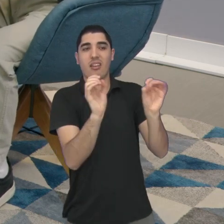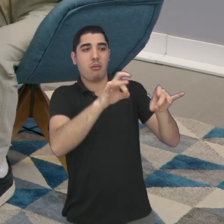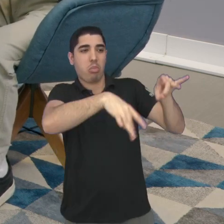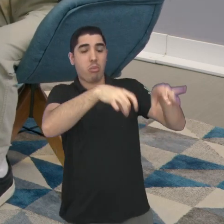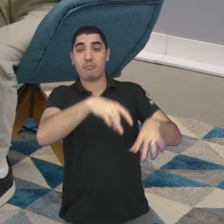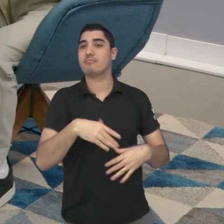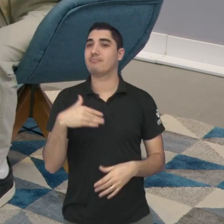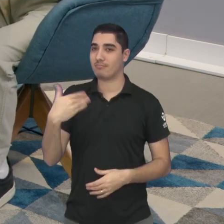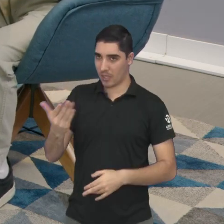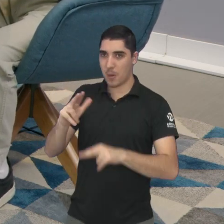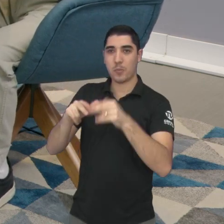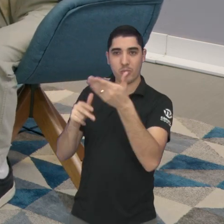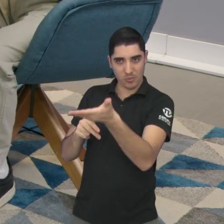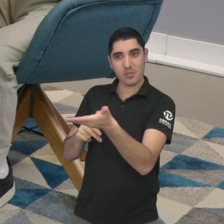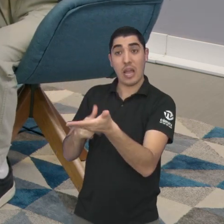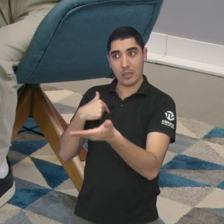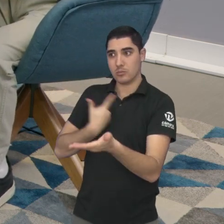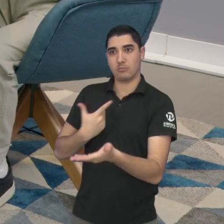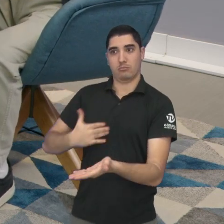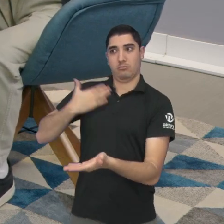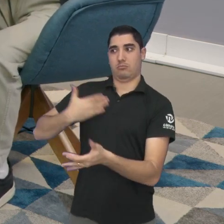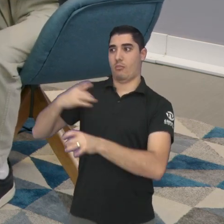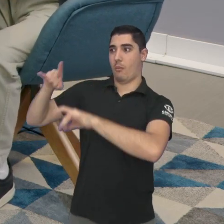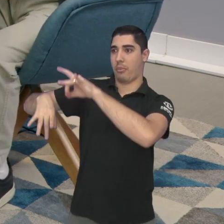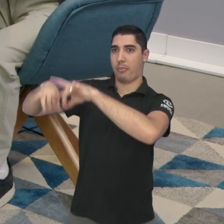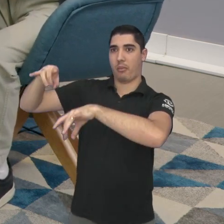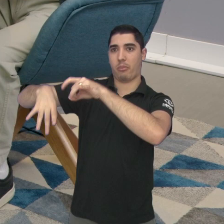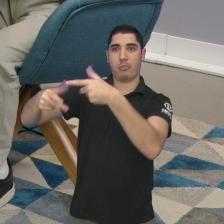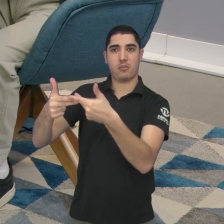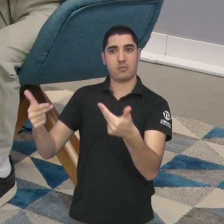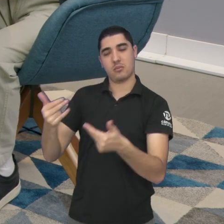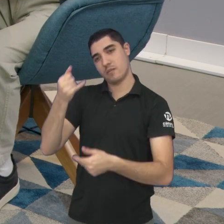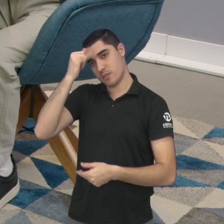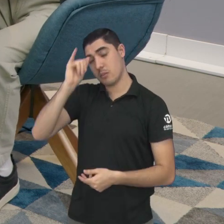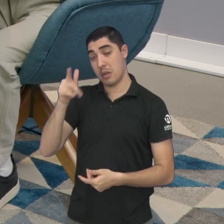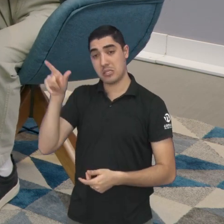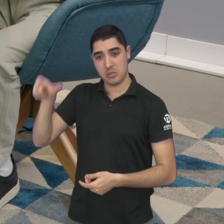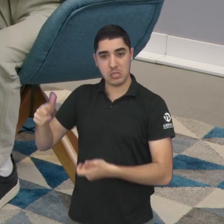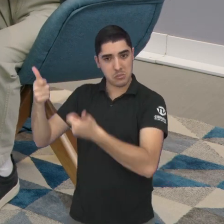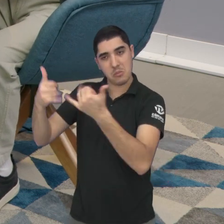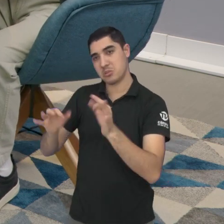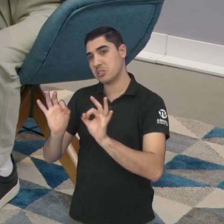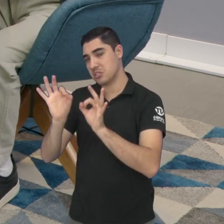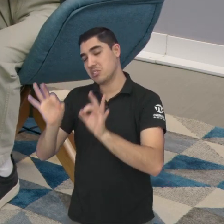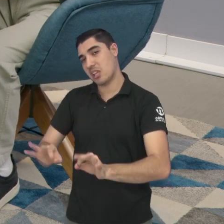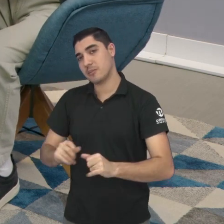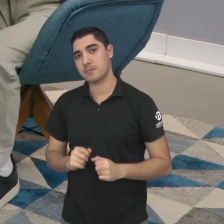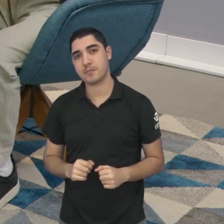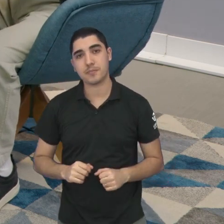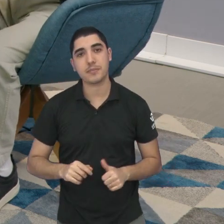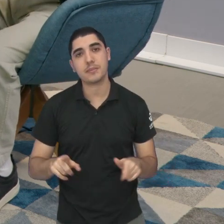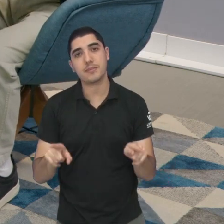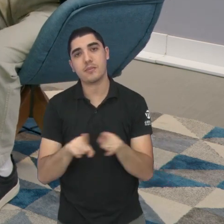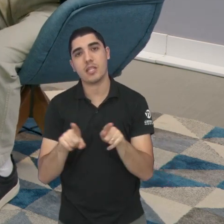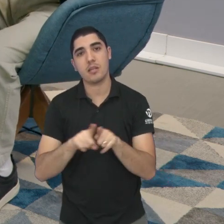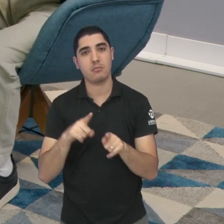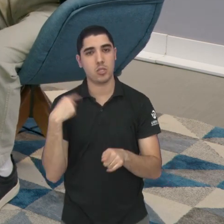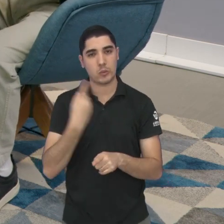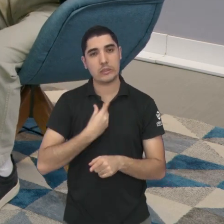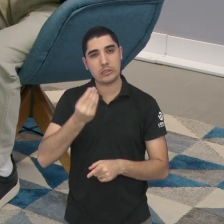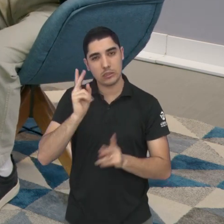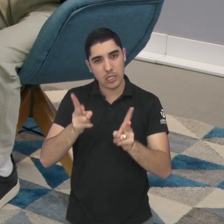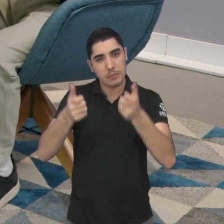isso aí que choca mais. Então, é muito interessante o que ela colocou, tá certinho. E a gente tem falado muito, né, de democracia,